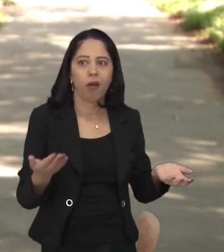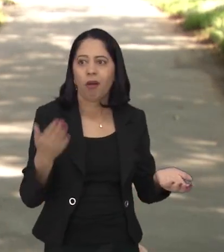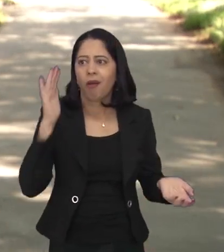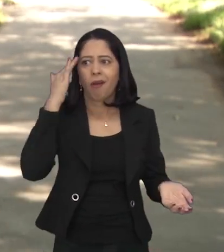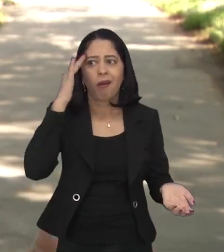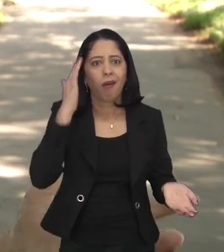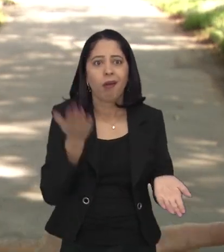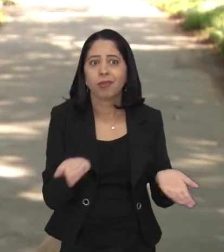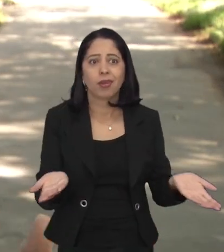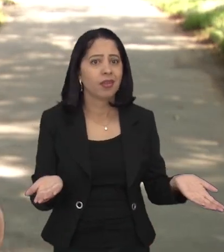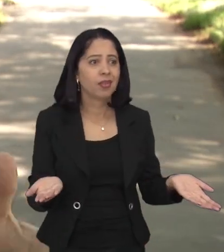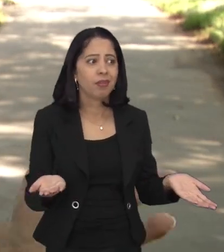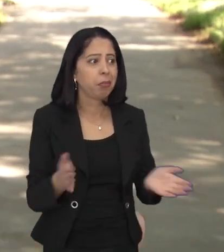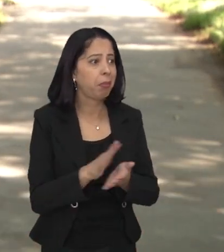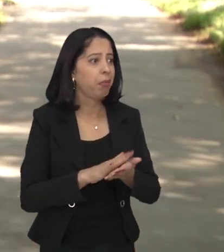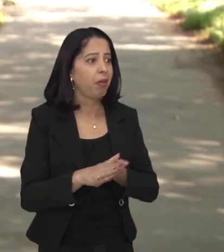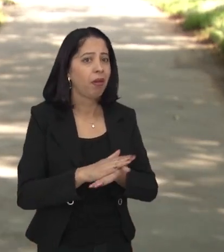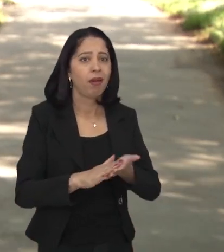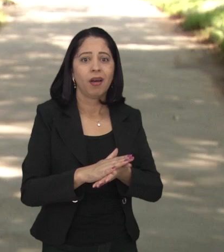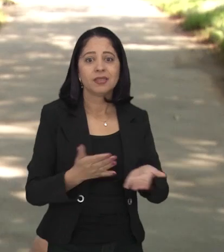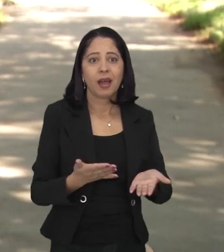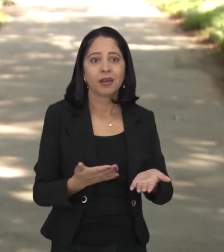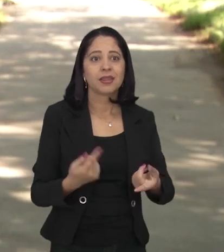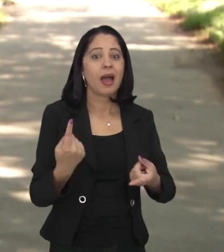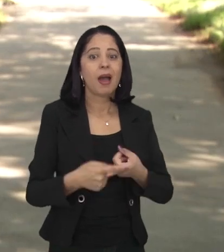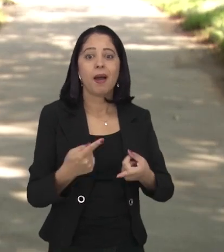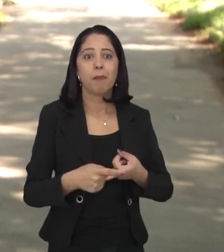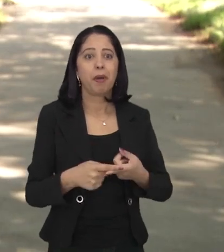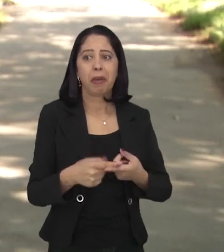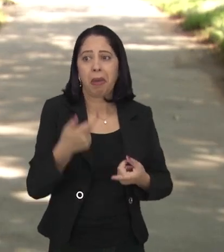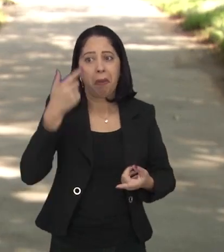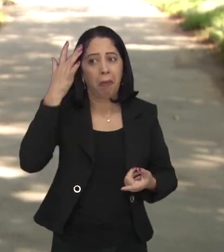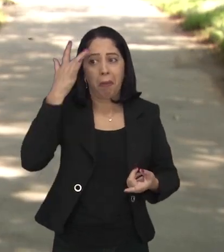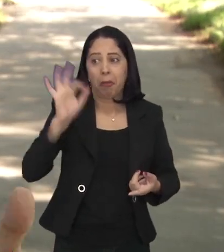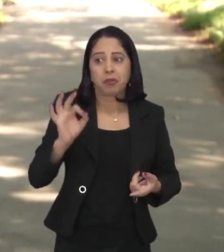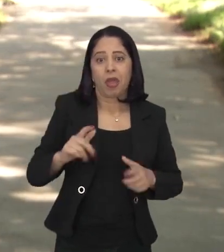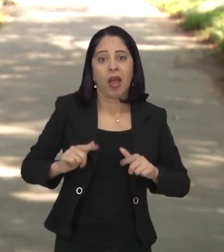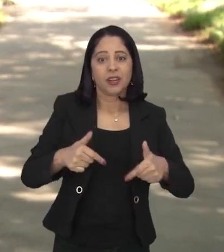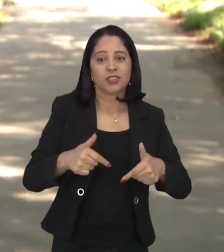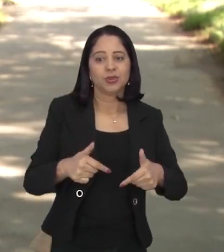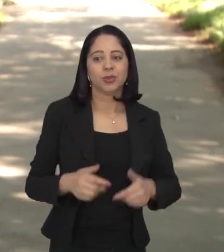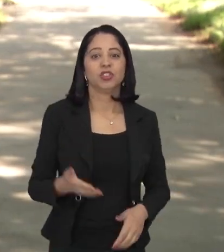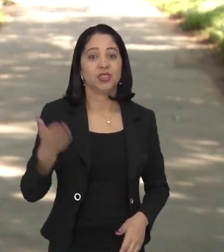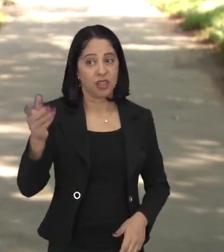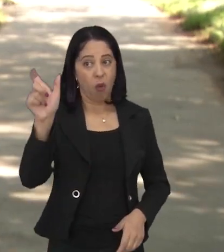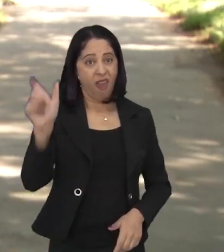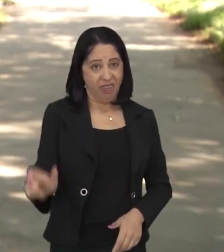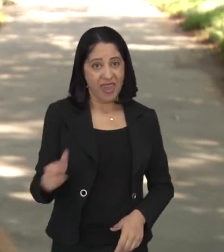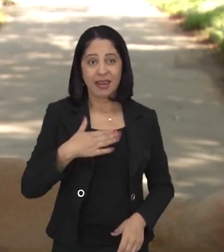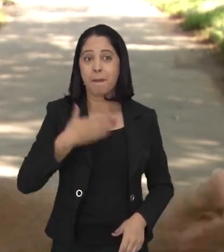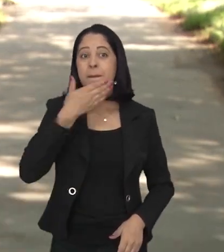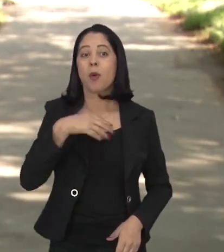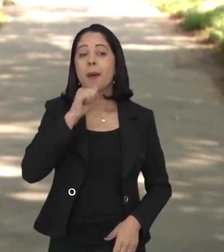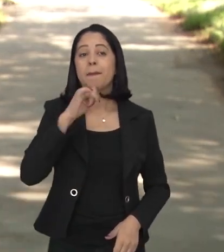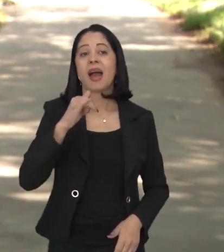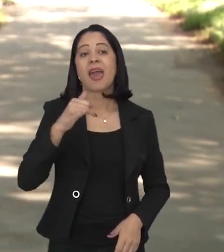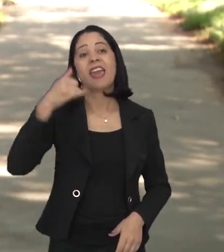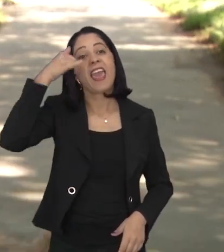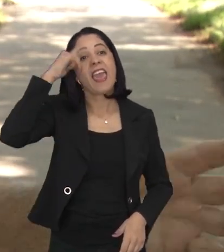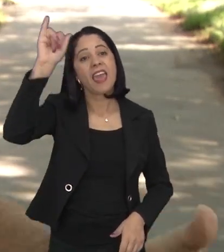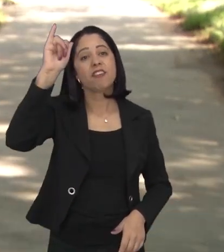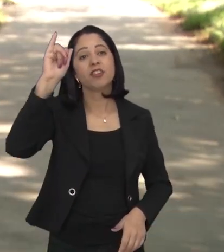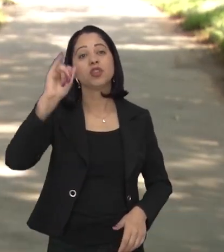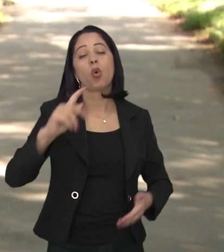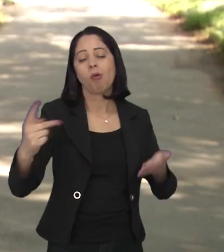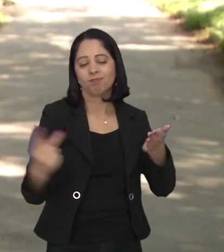foi uma surpresa. Ninguém conseguia imaginar aquela atitude do meu pai. E com isso evitou morte e as velhinhas continuaram com